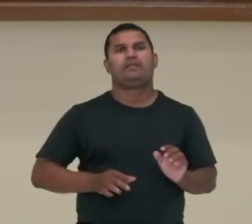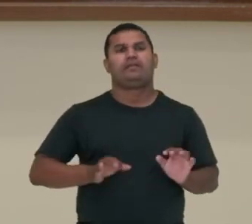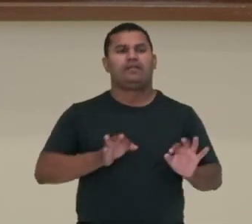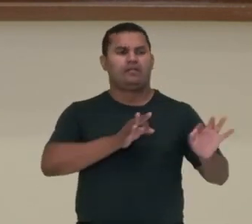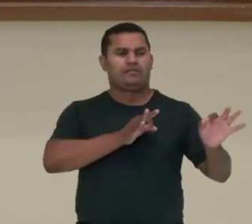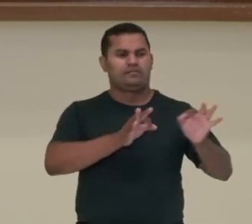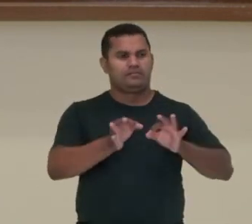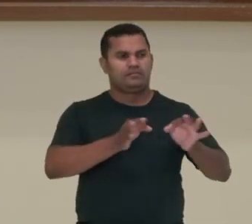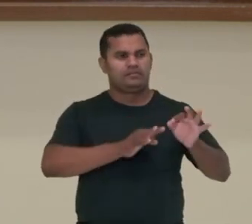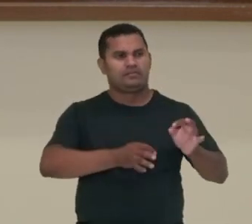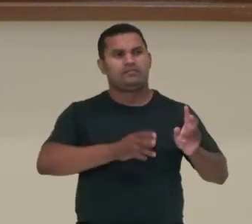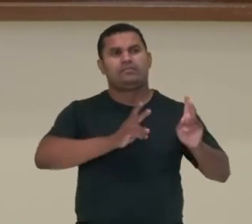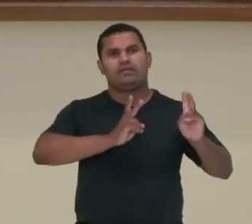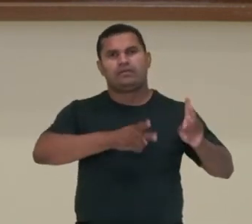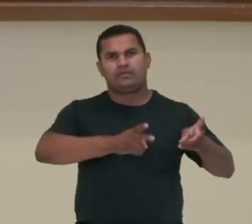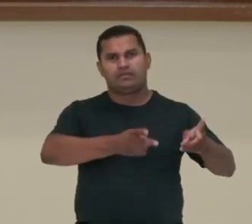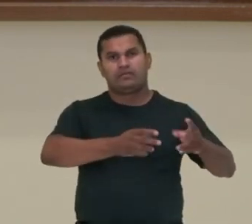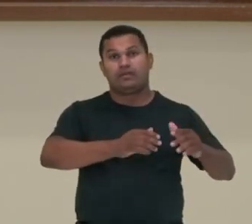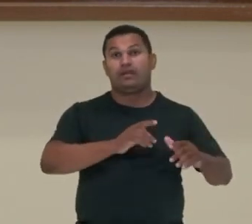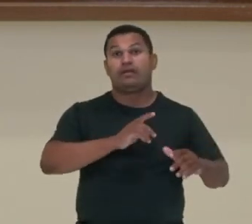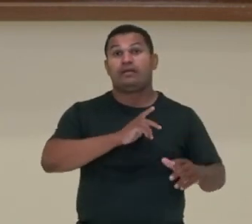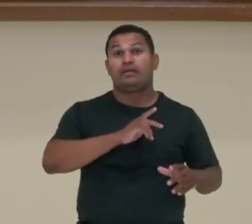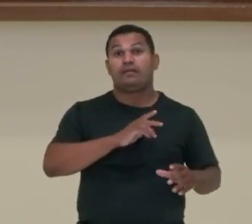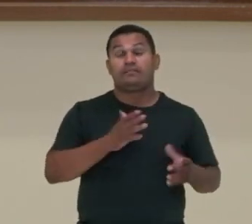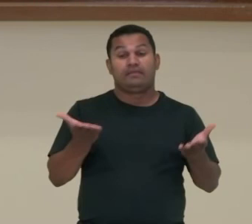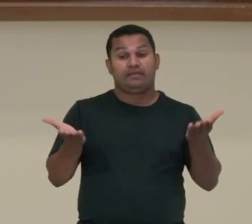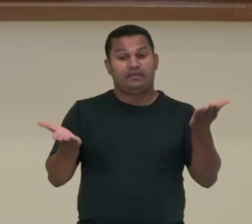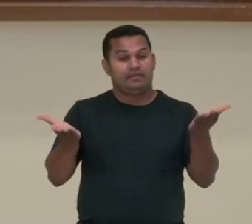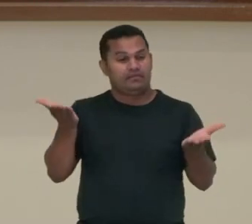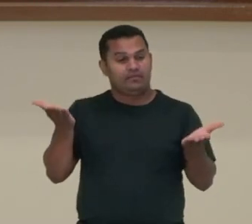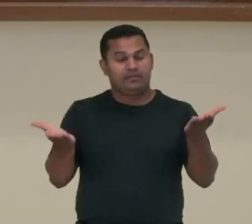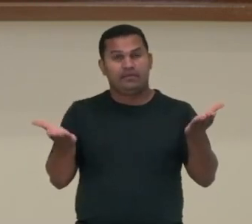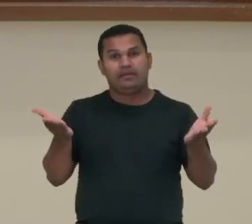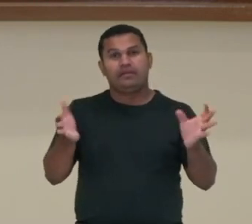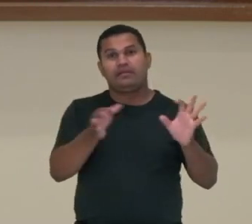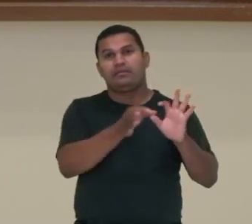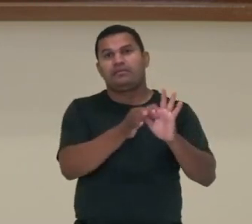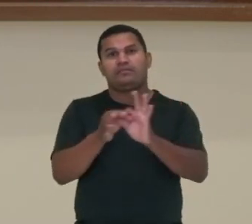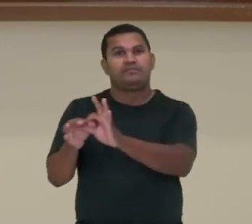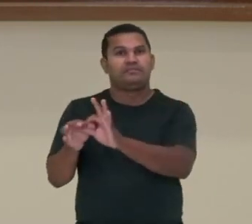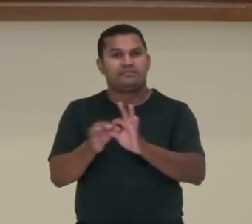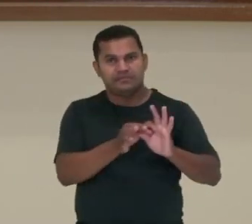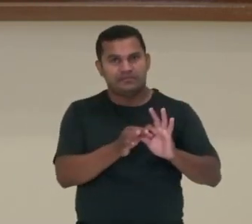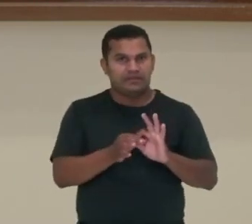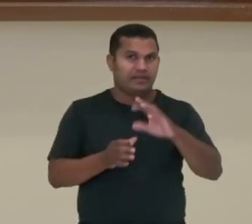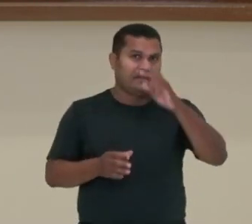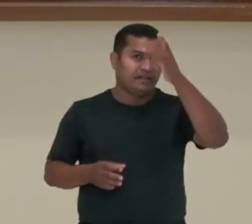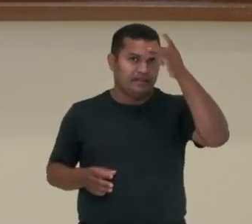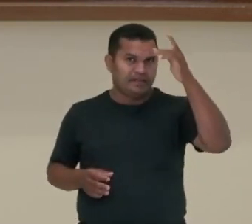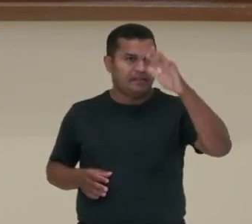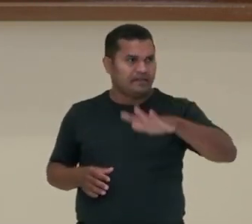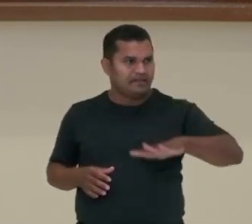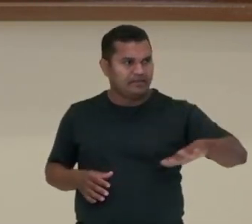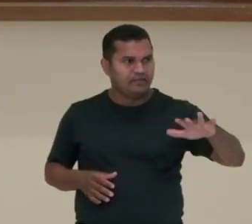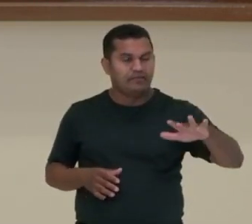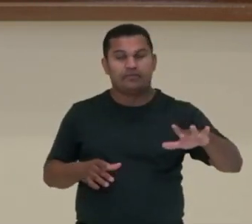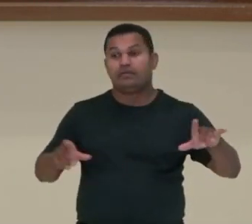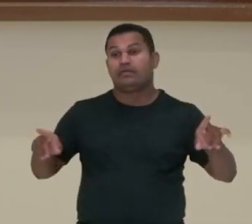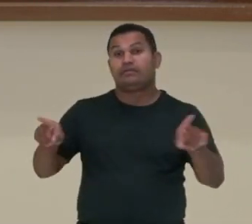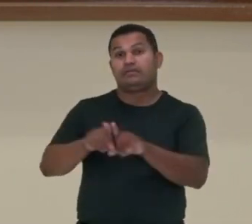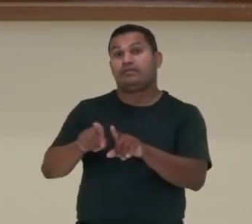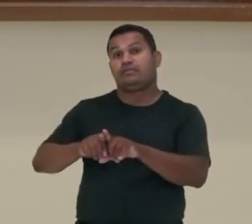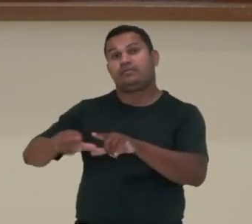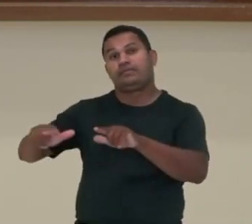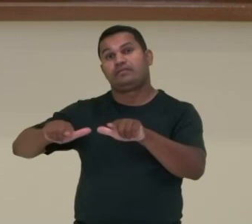desenvolvimento sustentável, manter uma relação sustentável do ser humano com as áreas naturais, com o